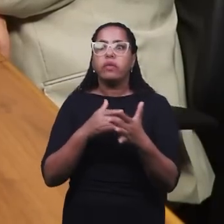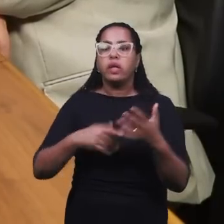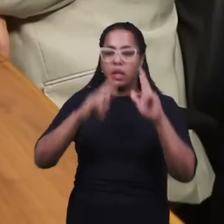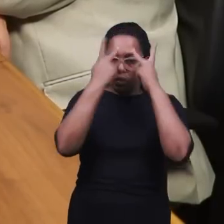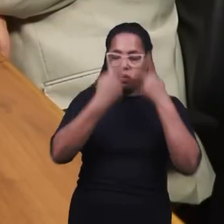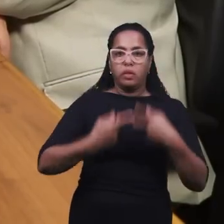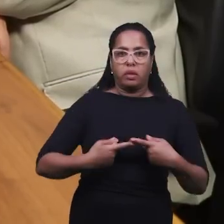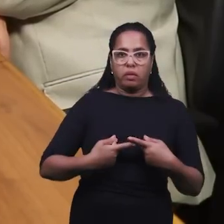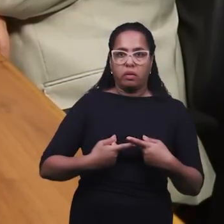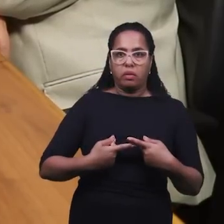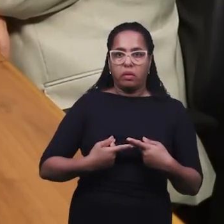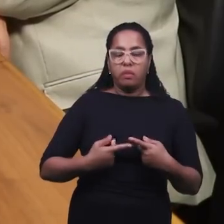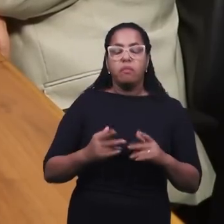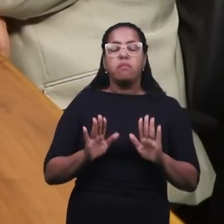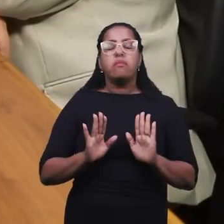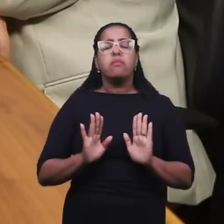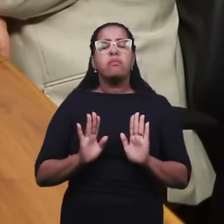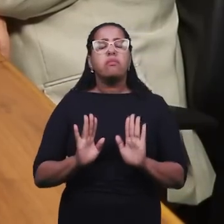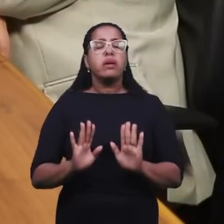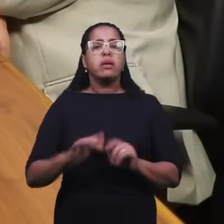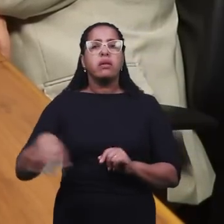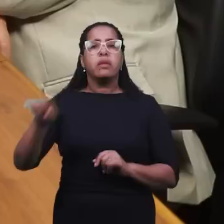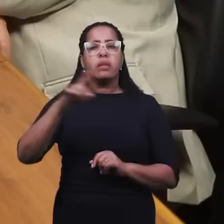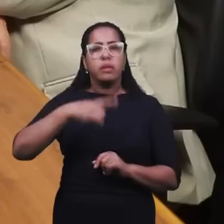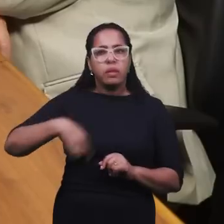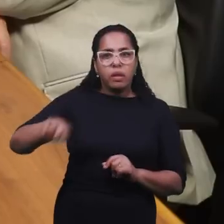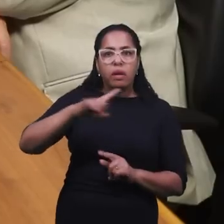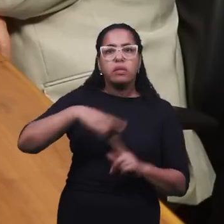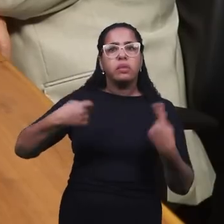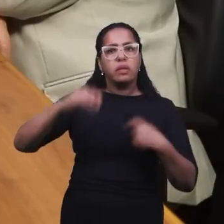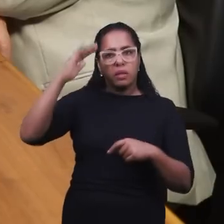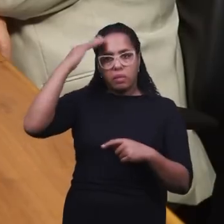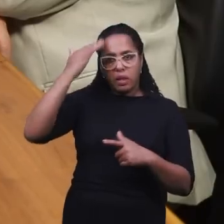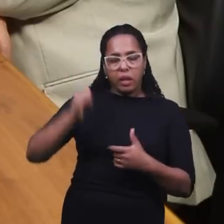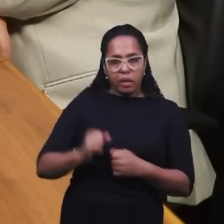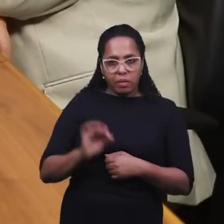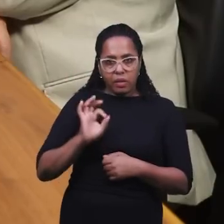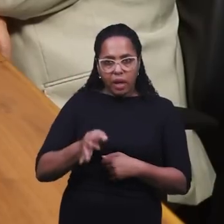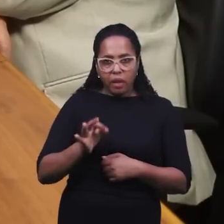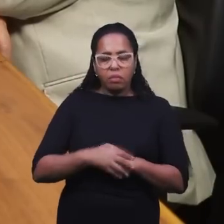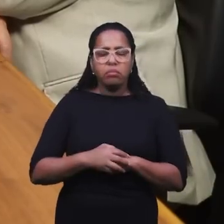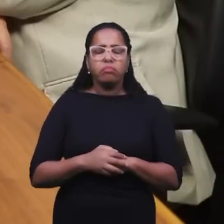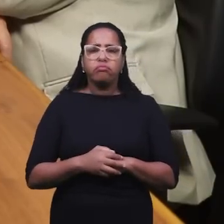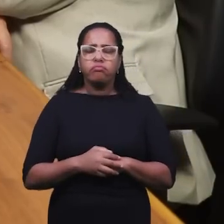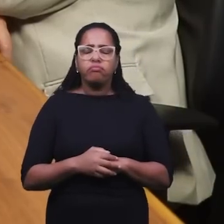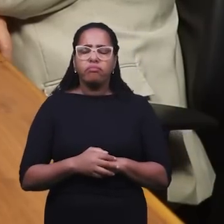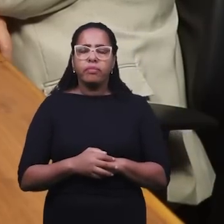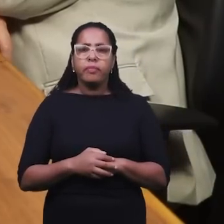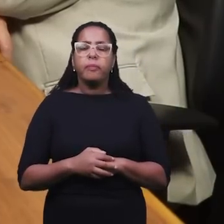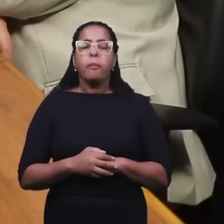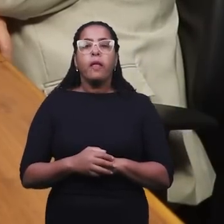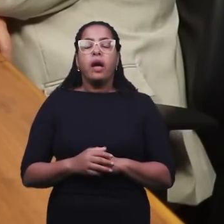do Espírito Santo, ela é perfeita, então o que está na Bíblia tem que acontecer na prática sem